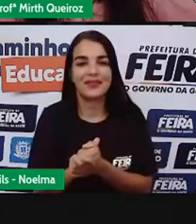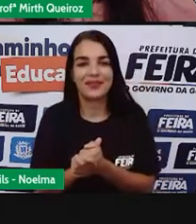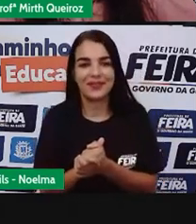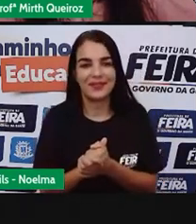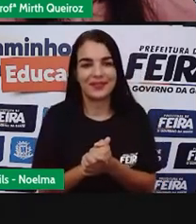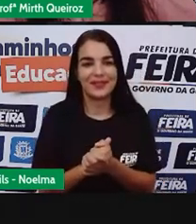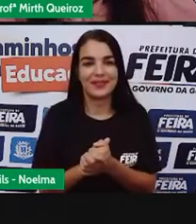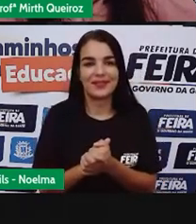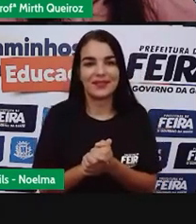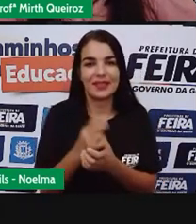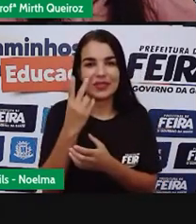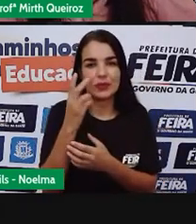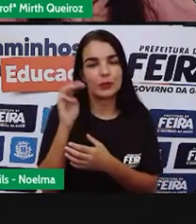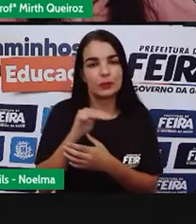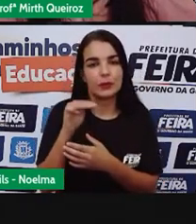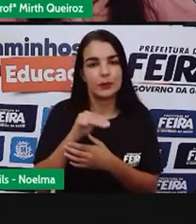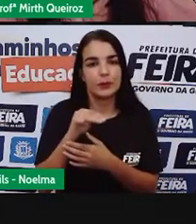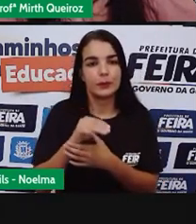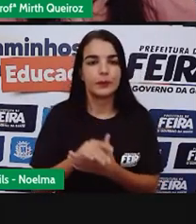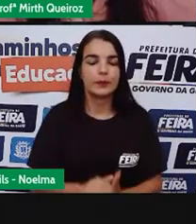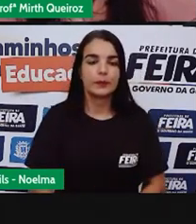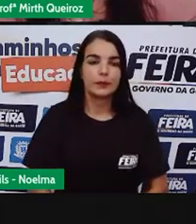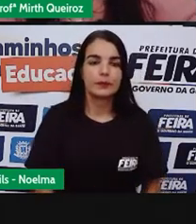correta, certo?